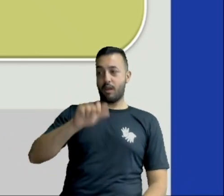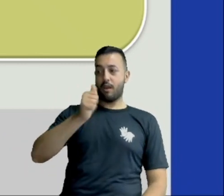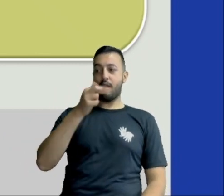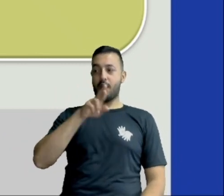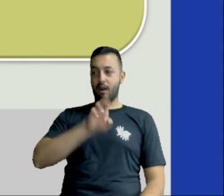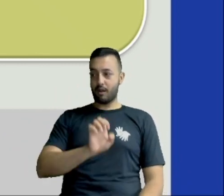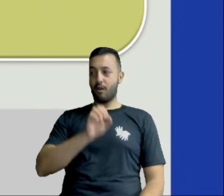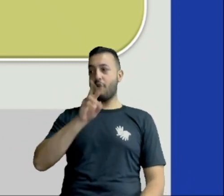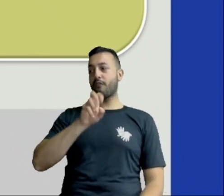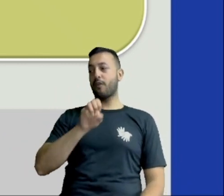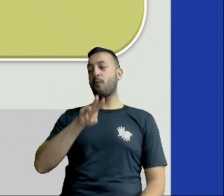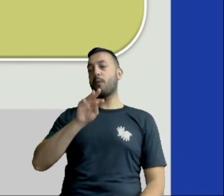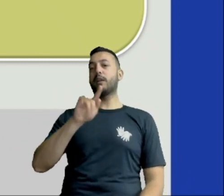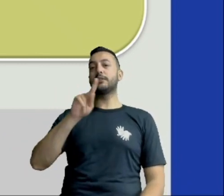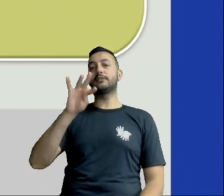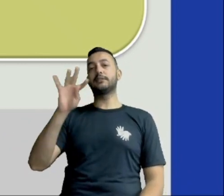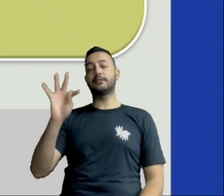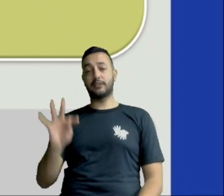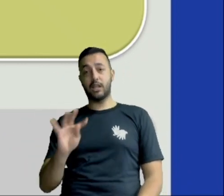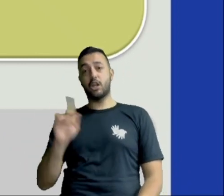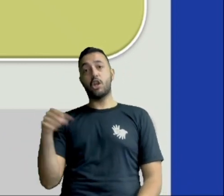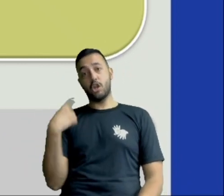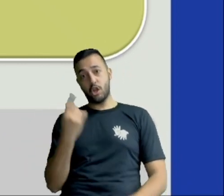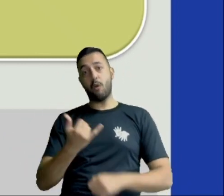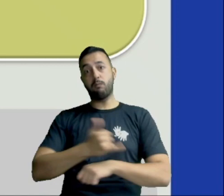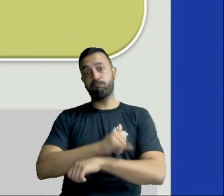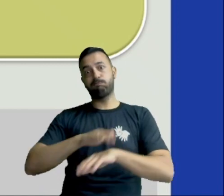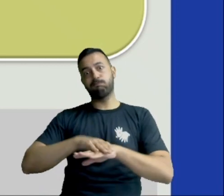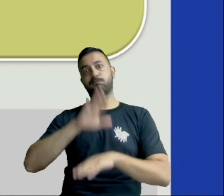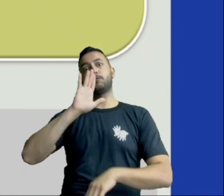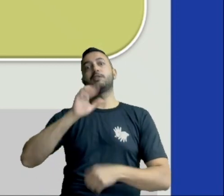seja, nós estamos acima do peso.